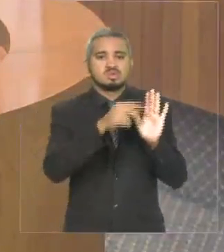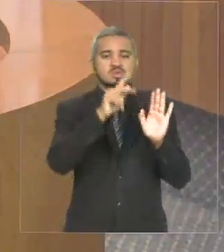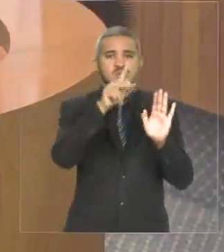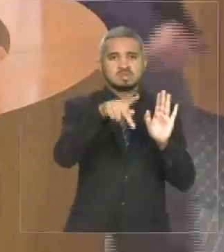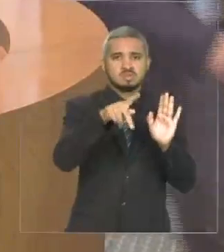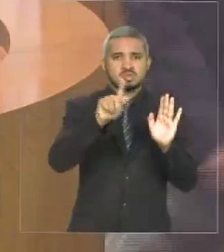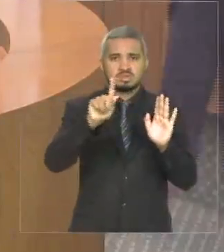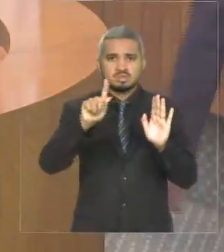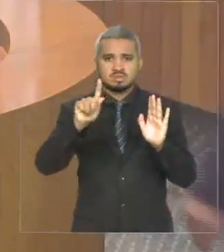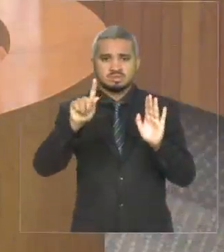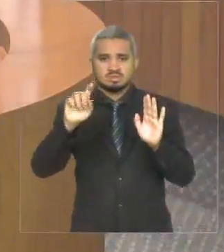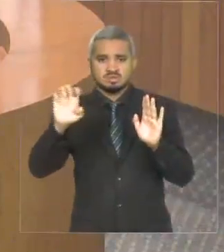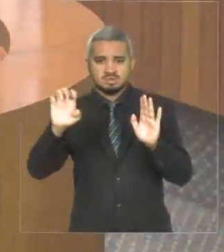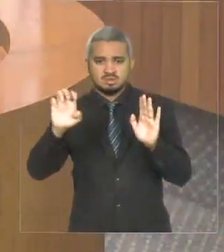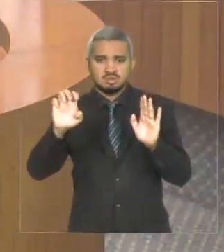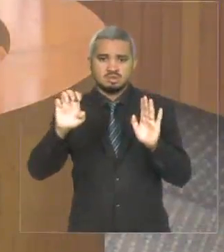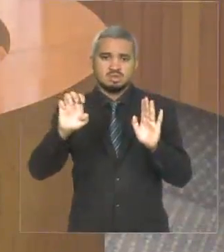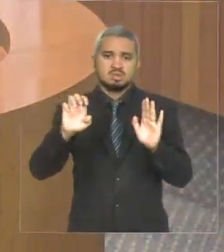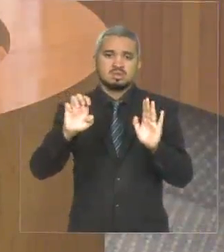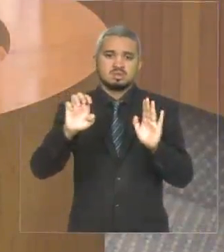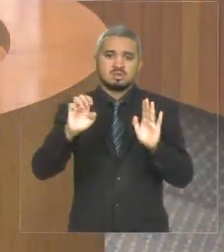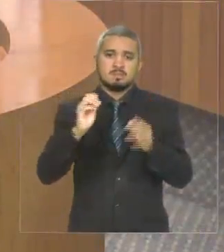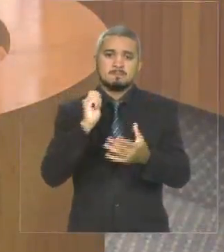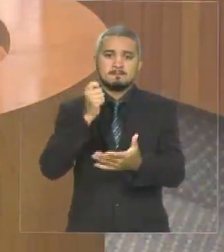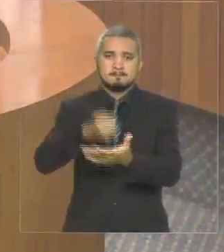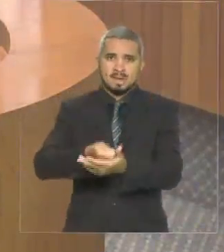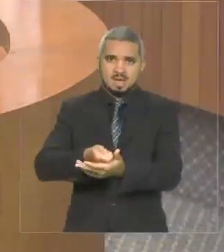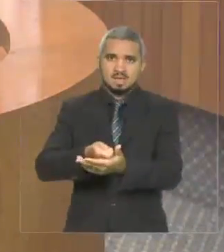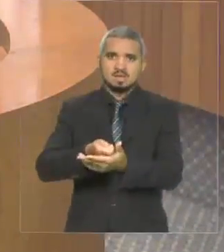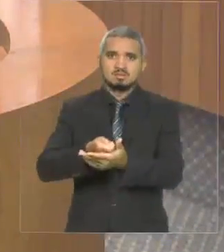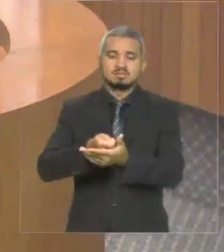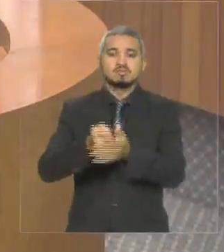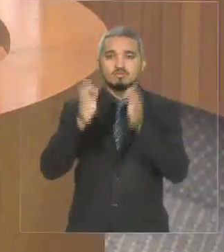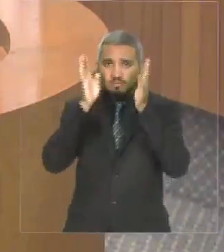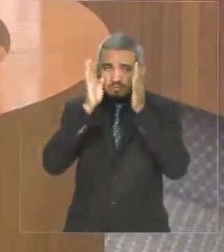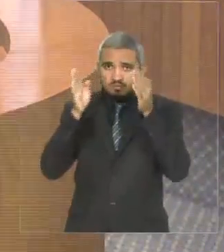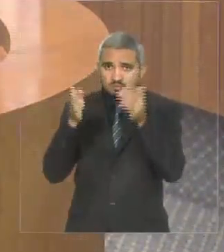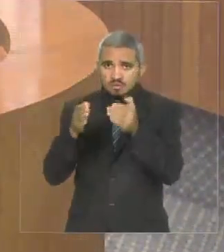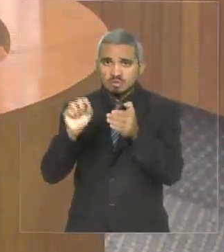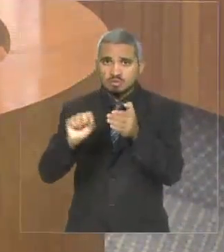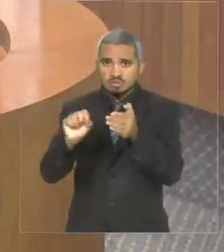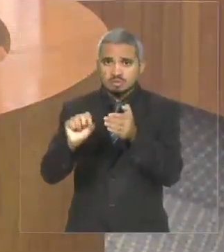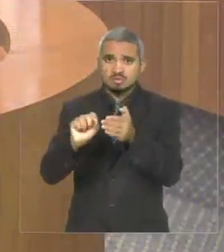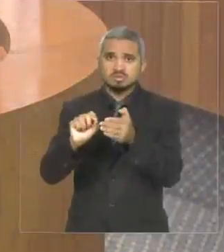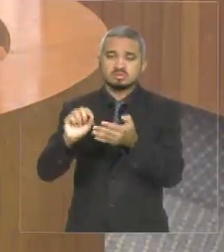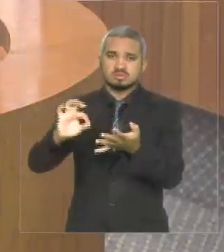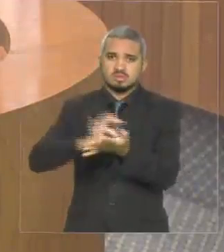Estado os pagamentos exclusivamente feitos